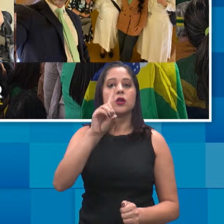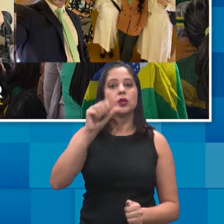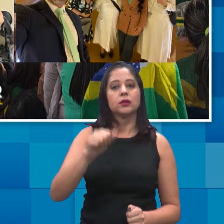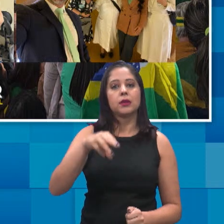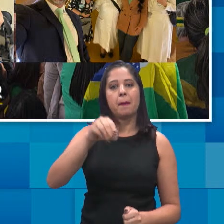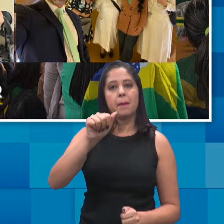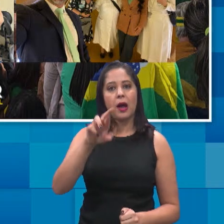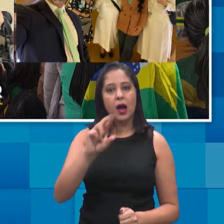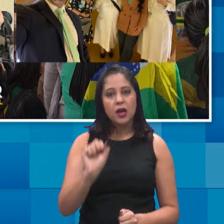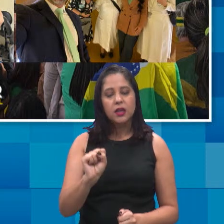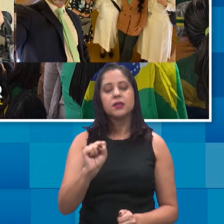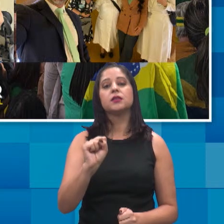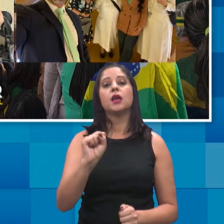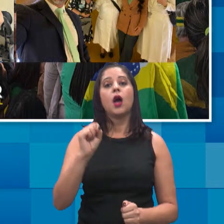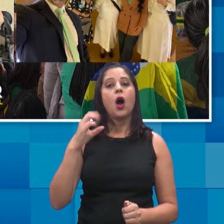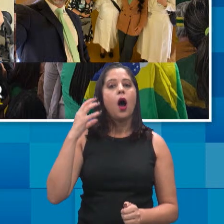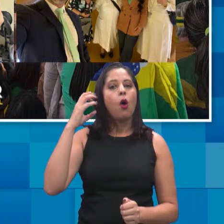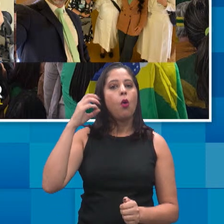a senadora também,